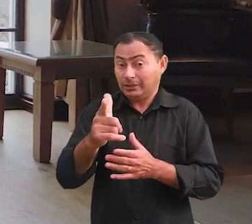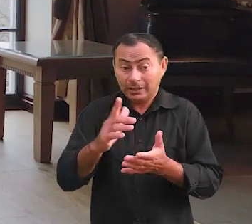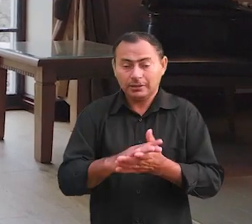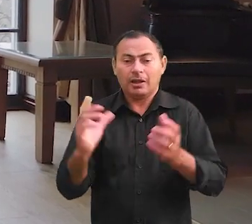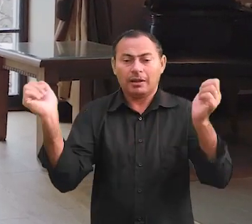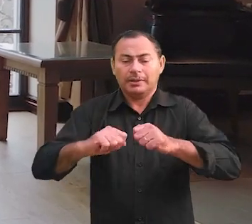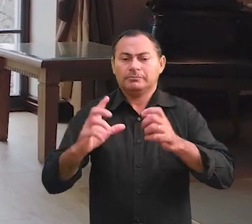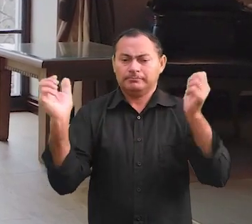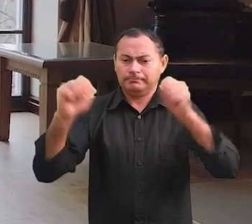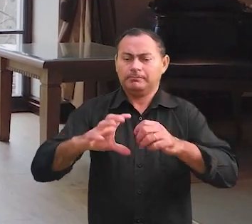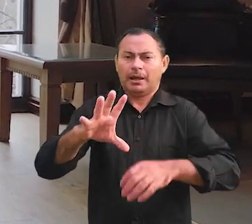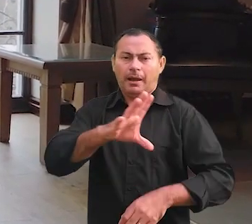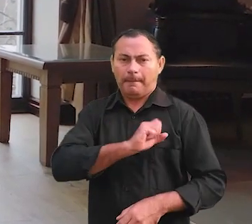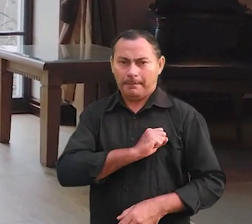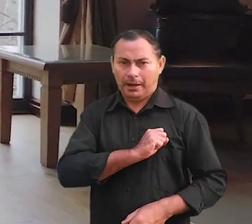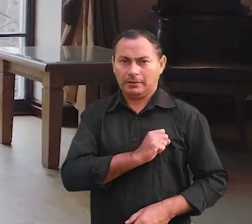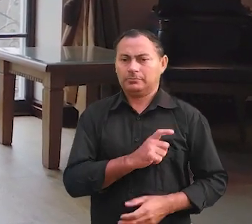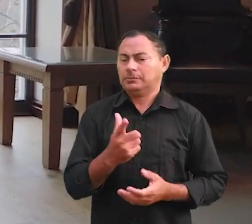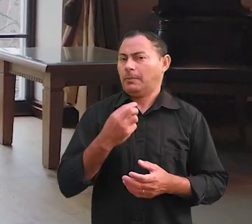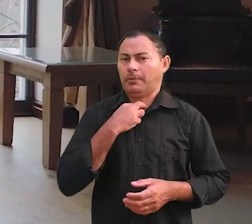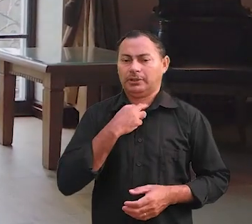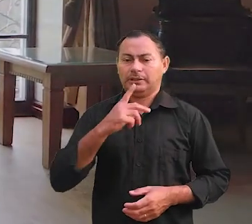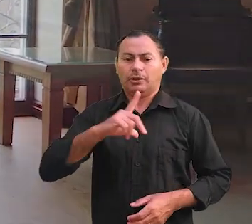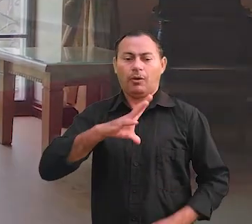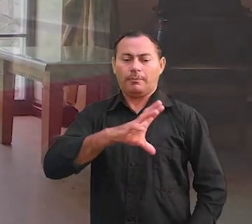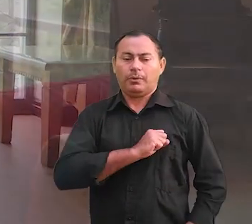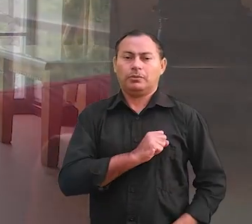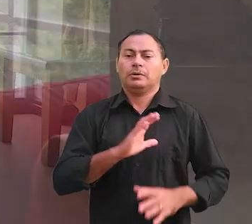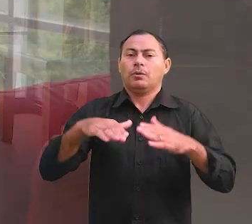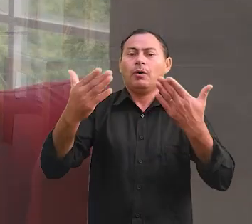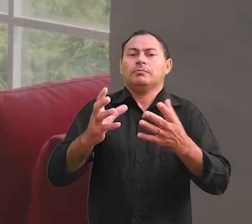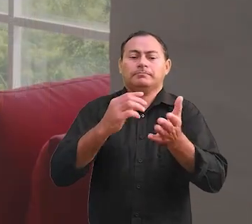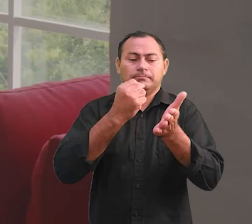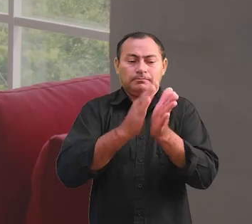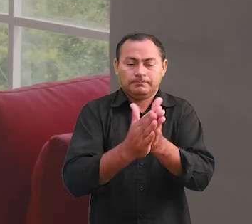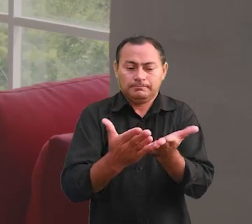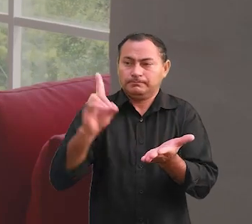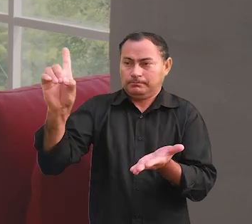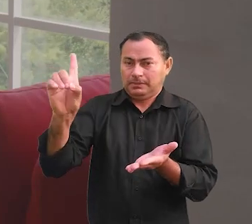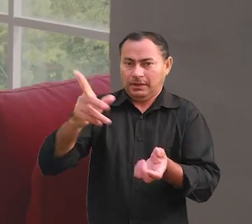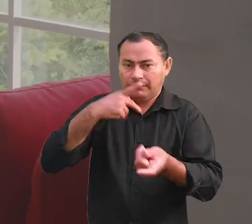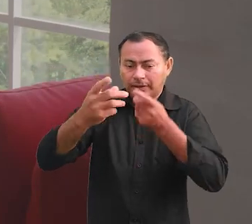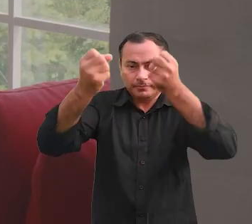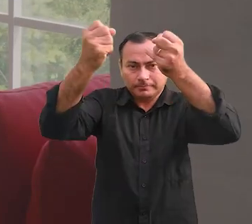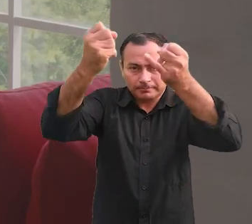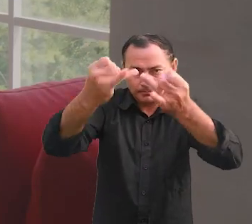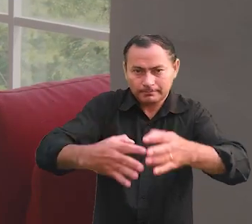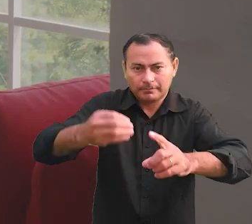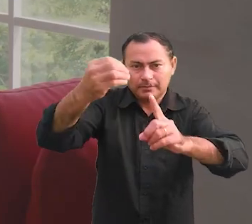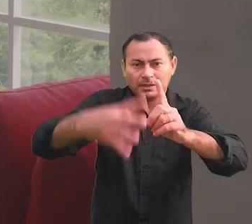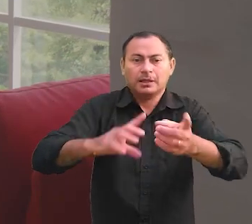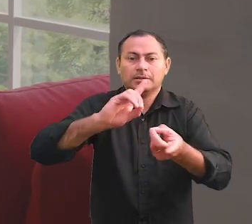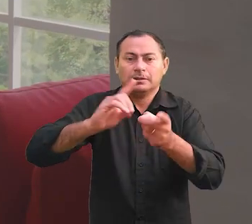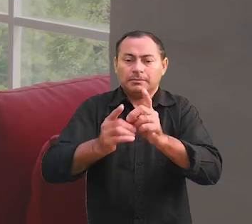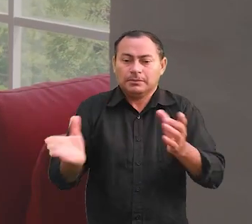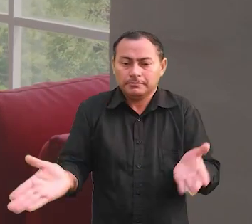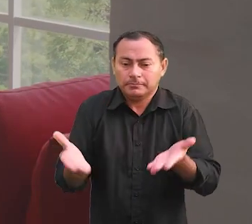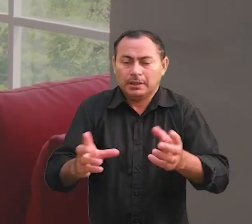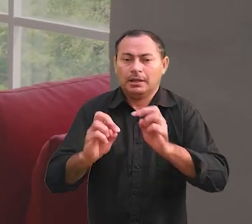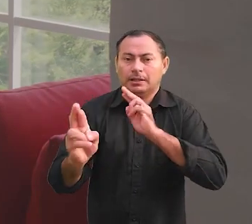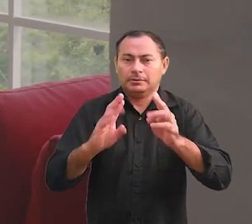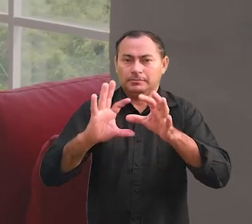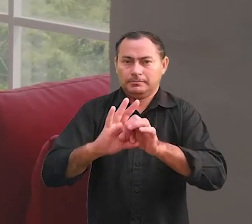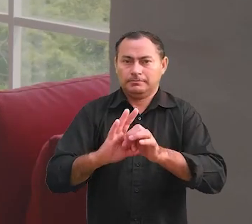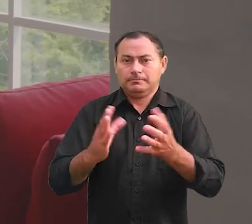não terá capacidade nem o potencial para amar não poderá ter o amor sobre qual as escrituras falam quando descrevem a dinâmica que